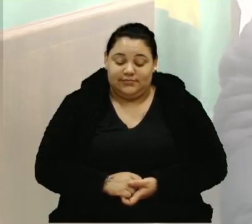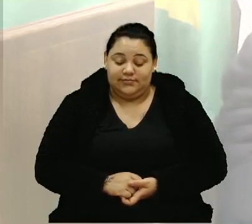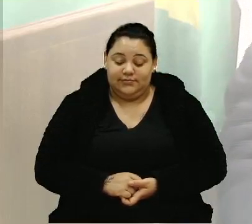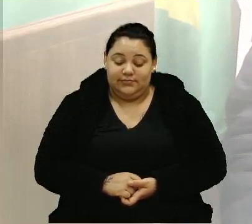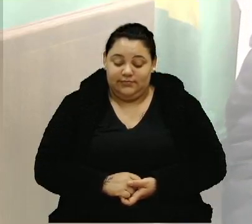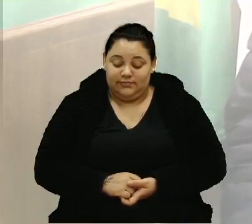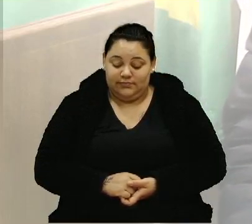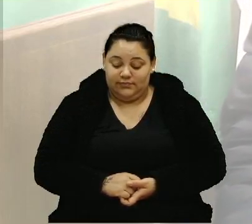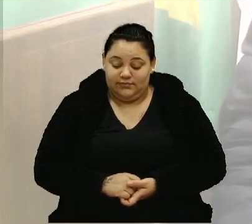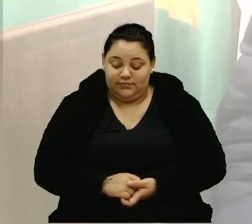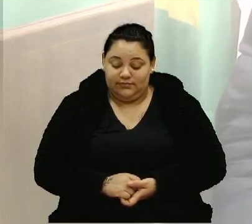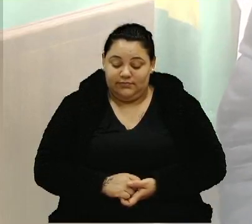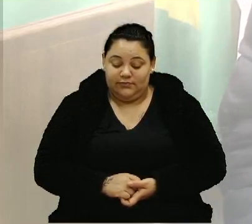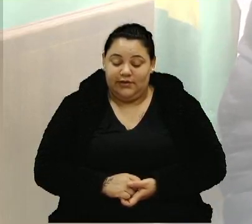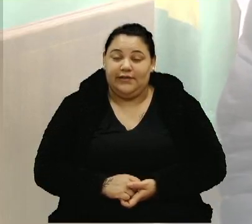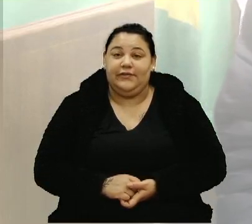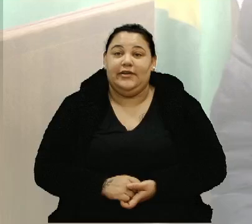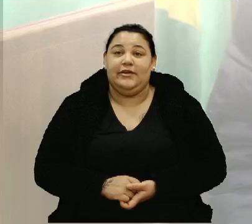E